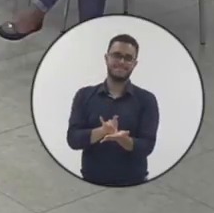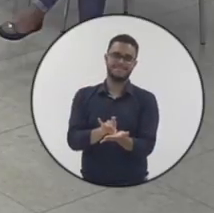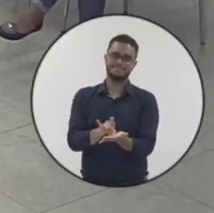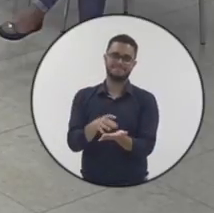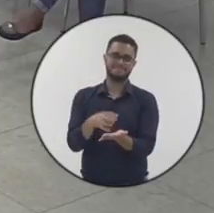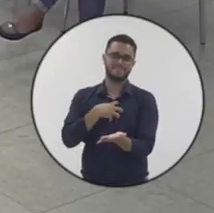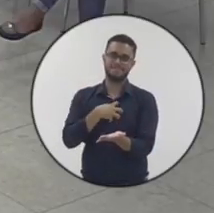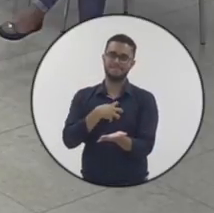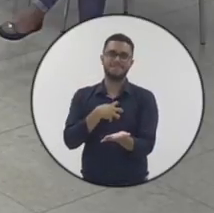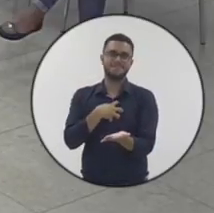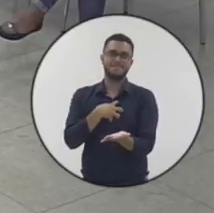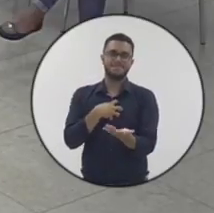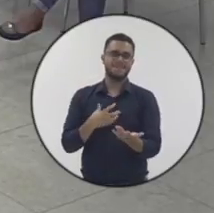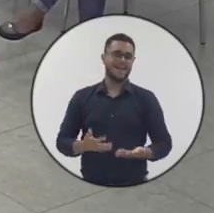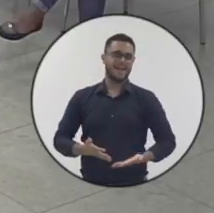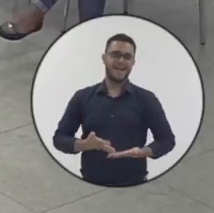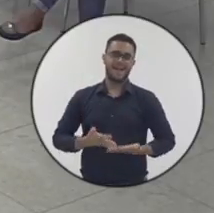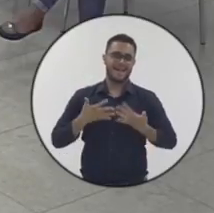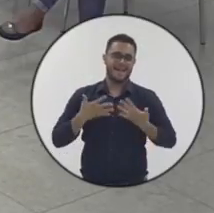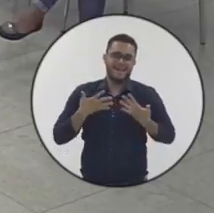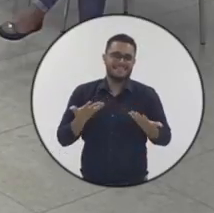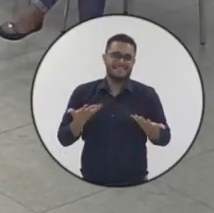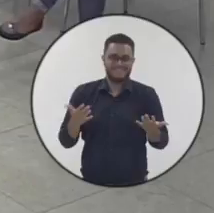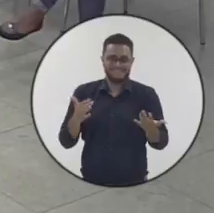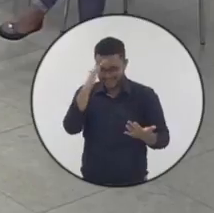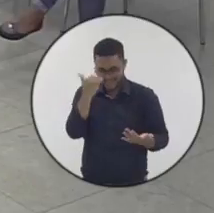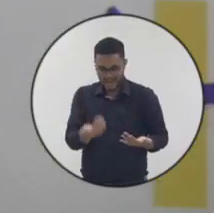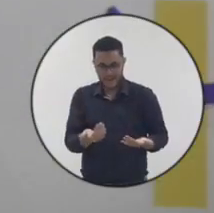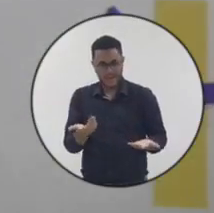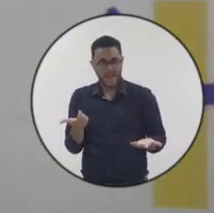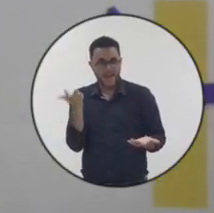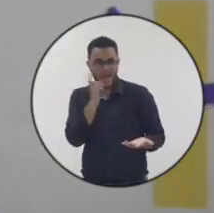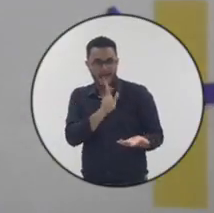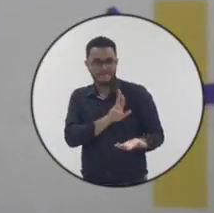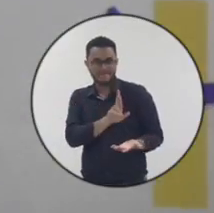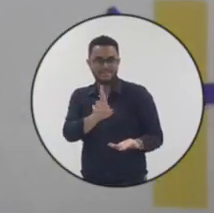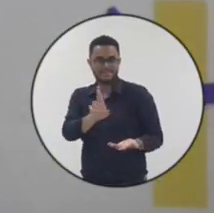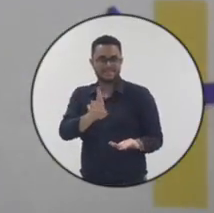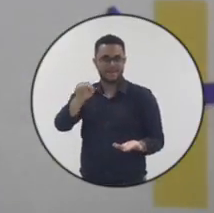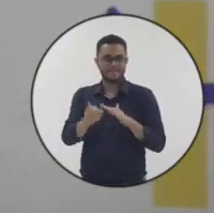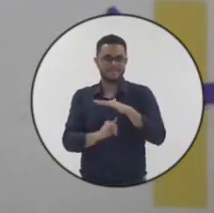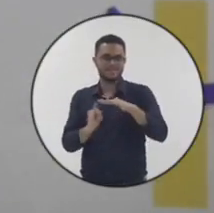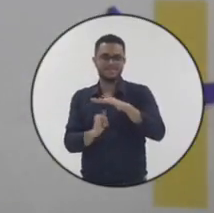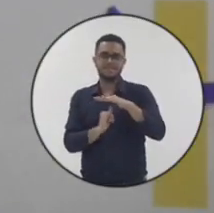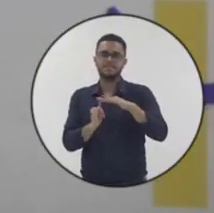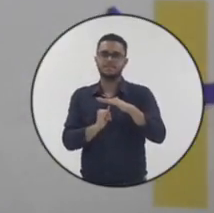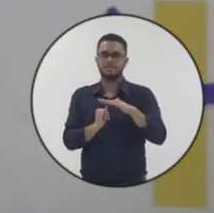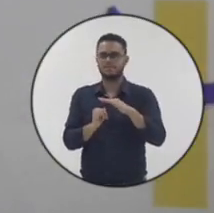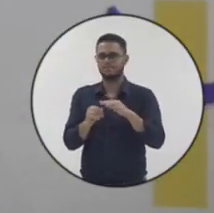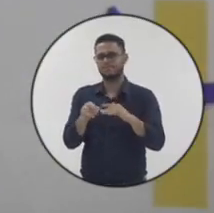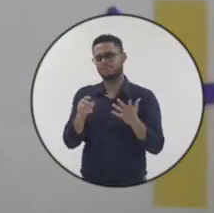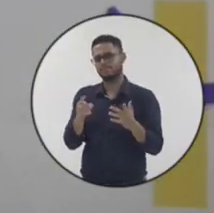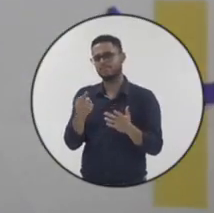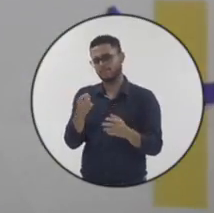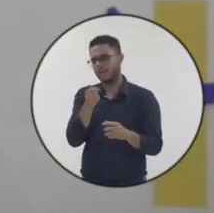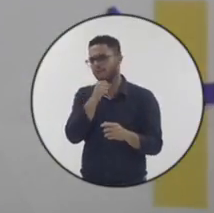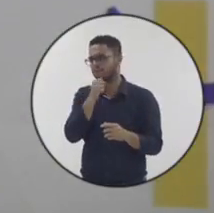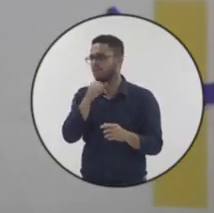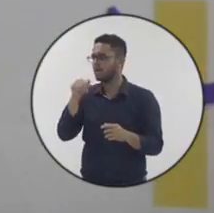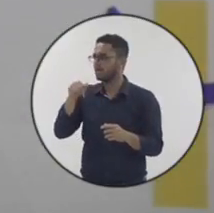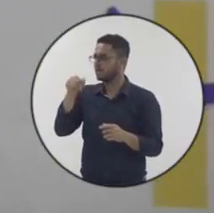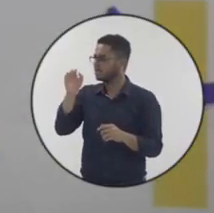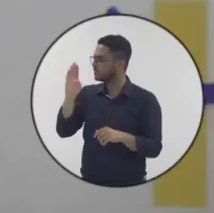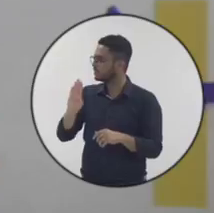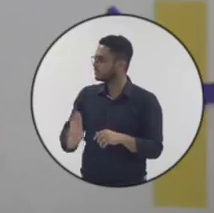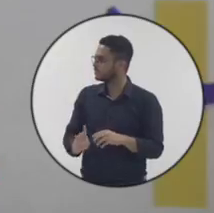uma grande honra, né, histórica poder representar uma instituição, né, uma das mais antigas do país, mas